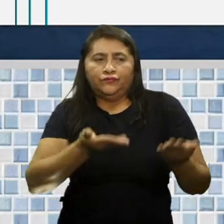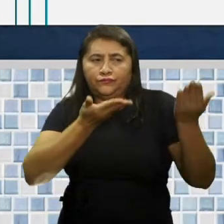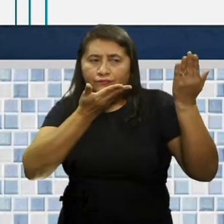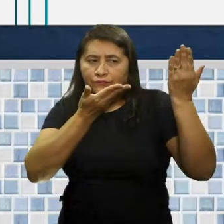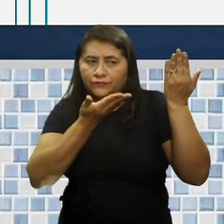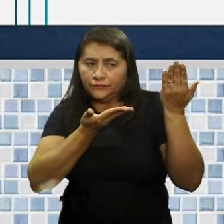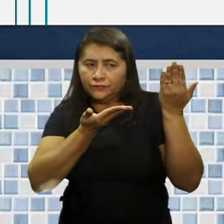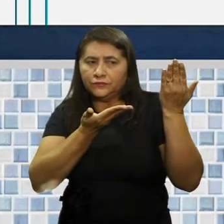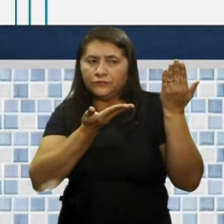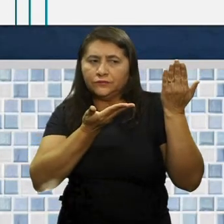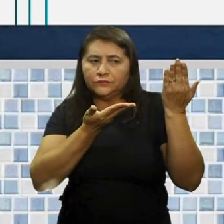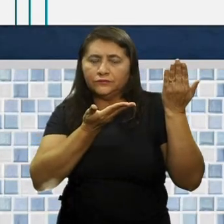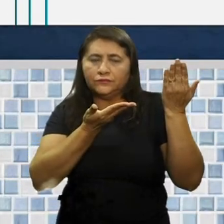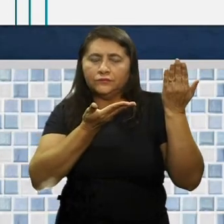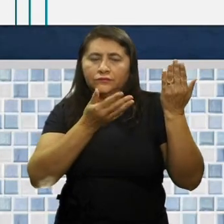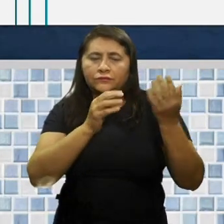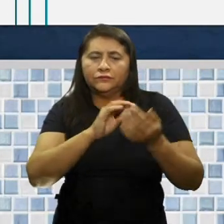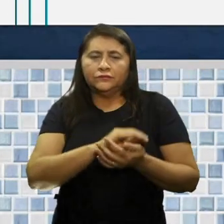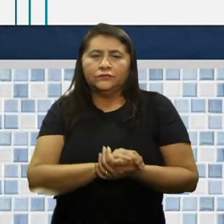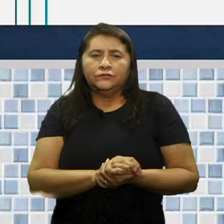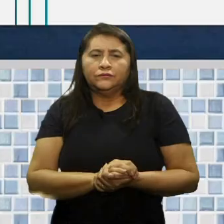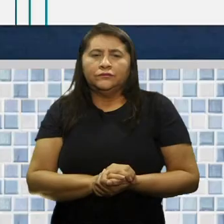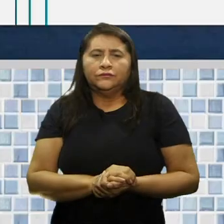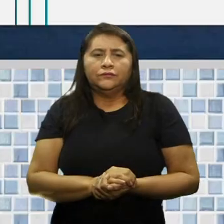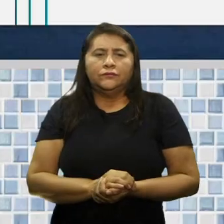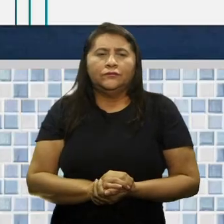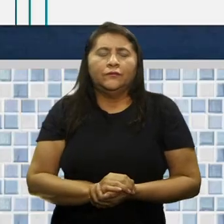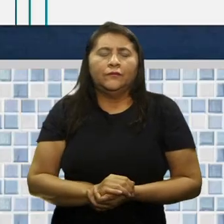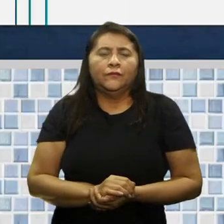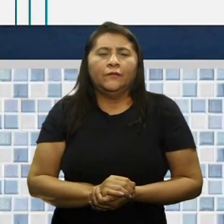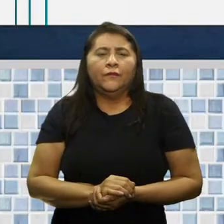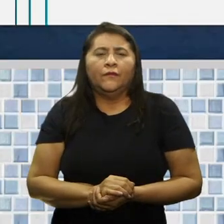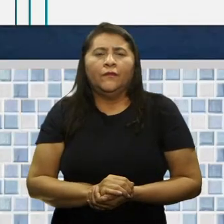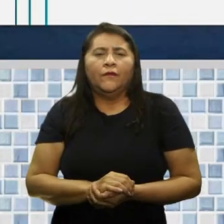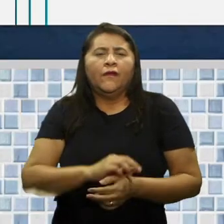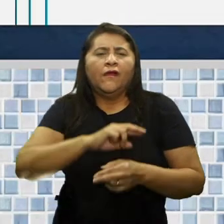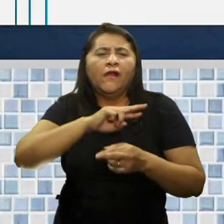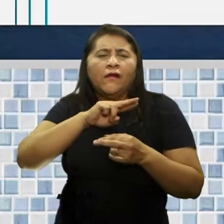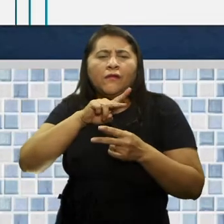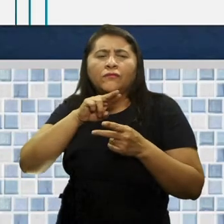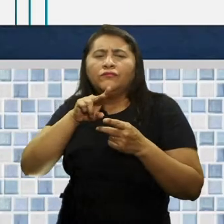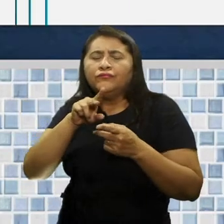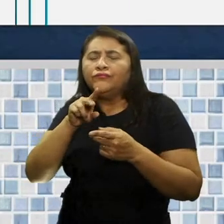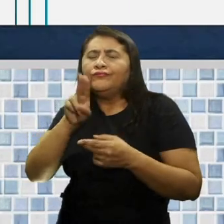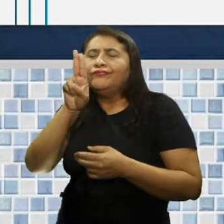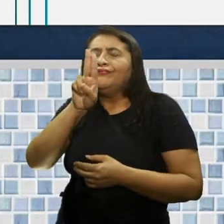examples using imperative form? Você pode pensar em outros tipos usando